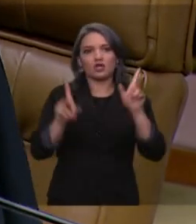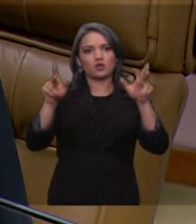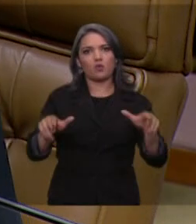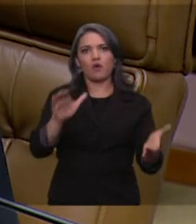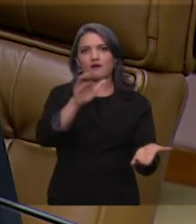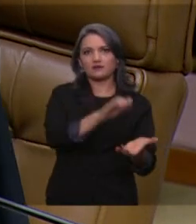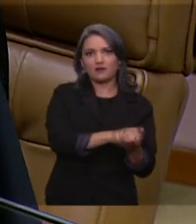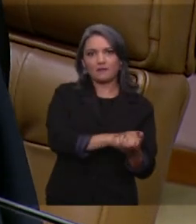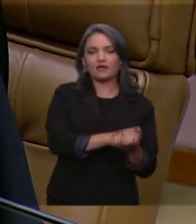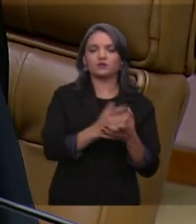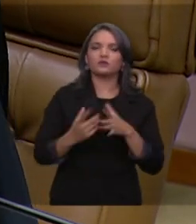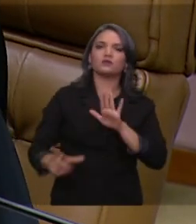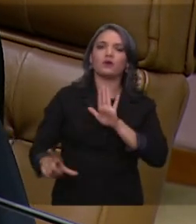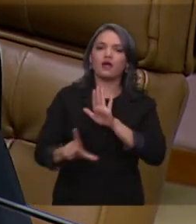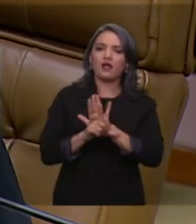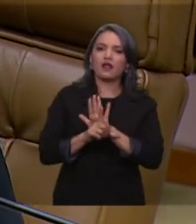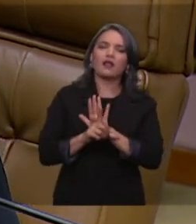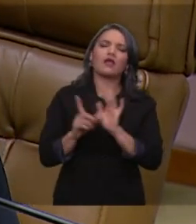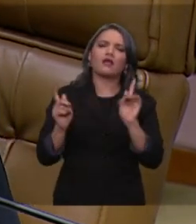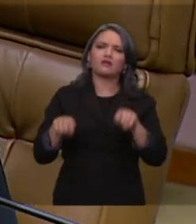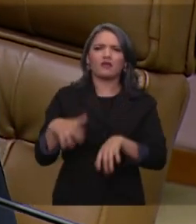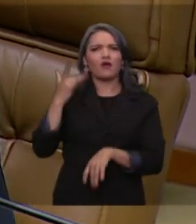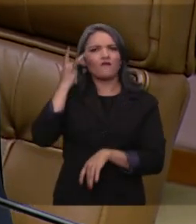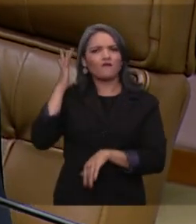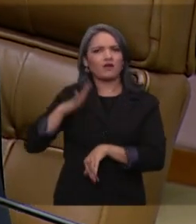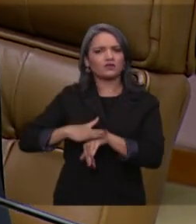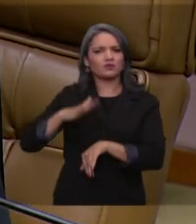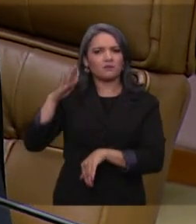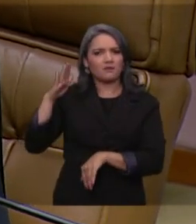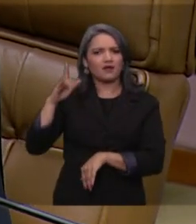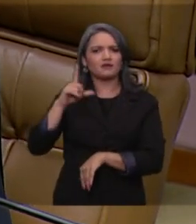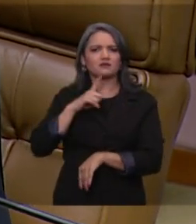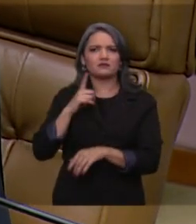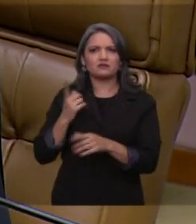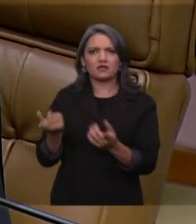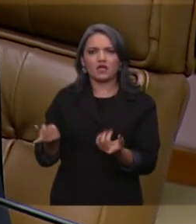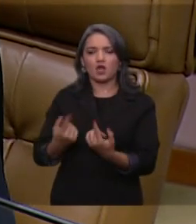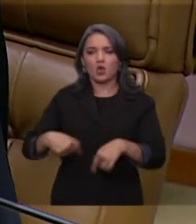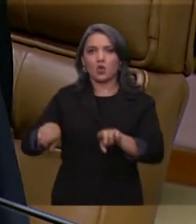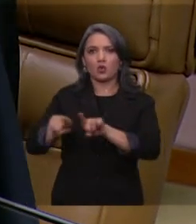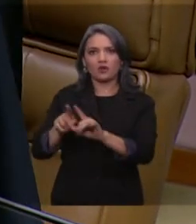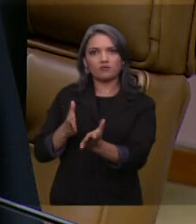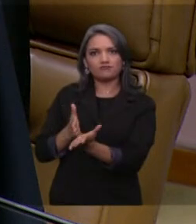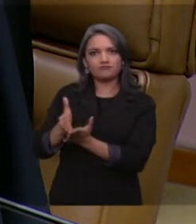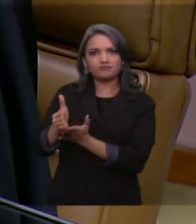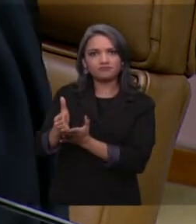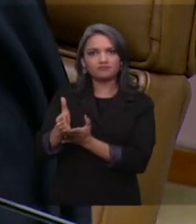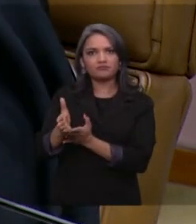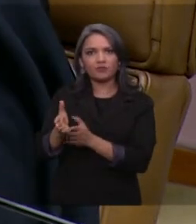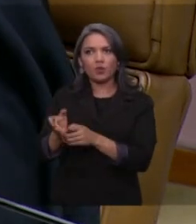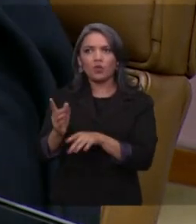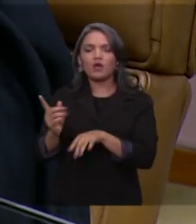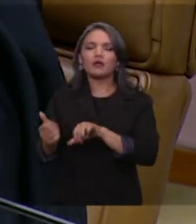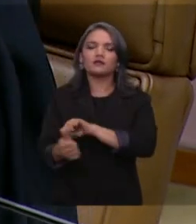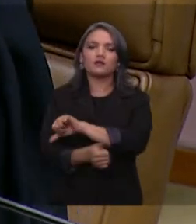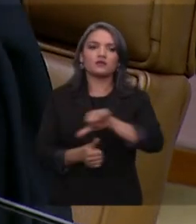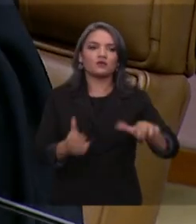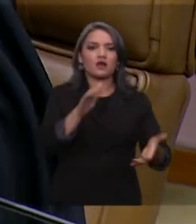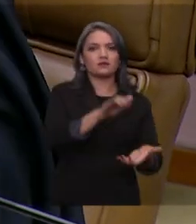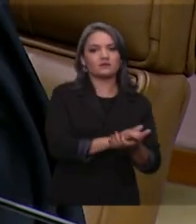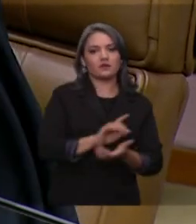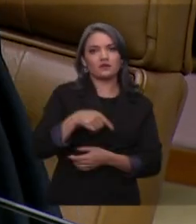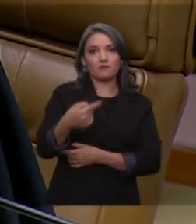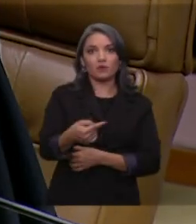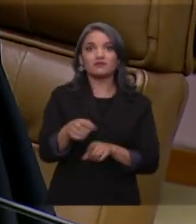lei facilitar a sua conversão, a conversão da união estável em casamento, e a facilitação do divórcio.